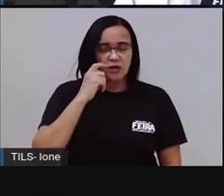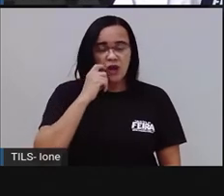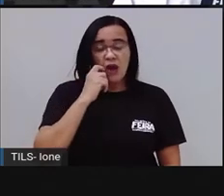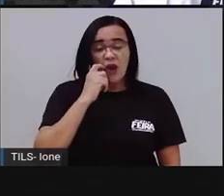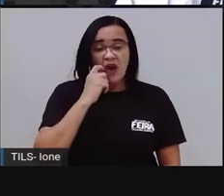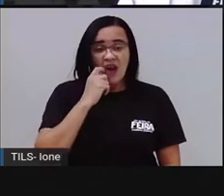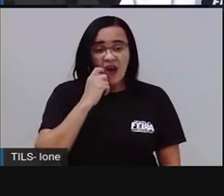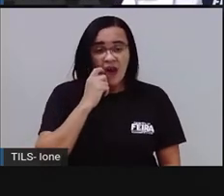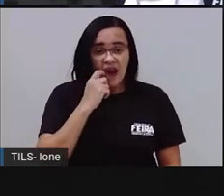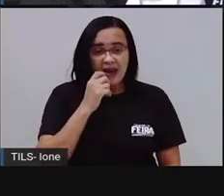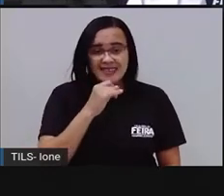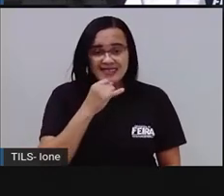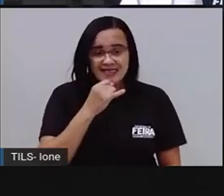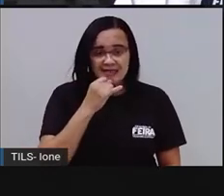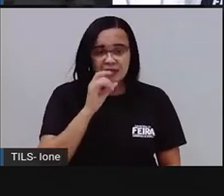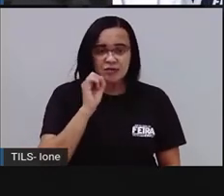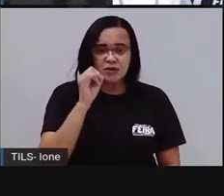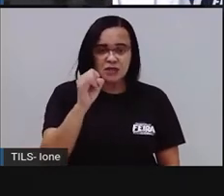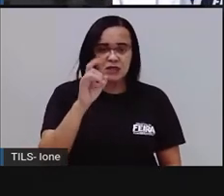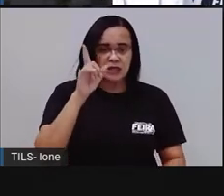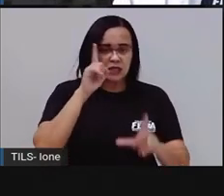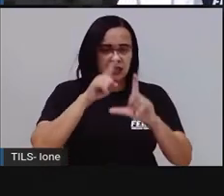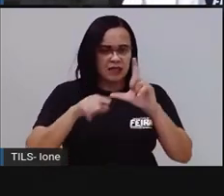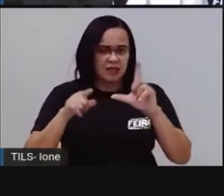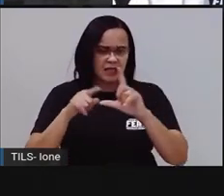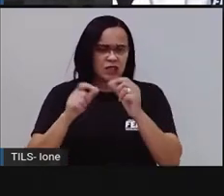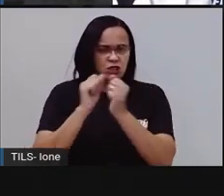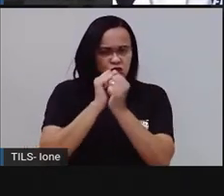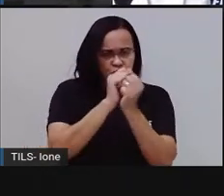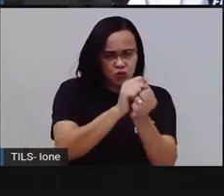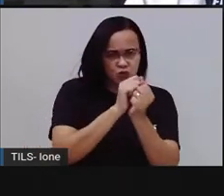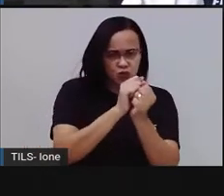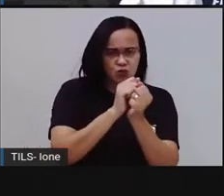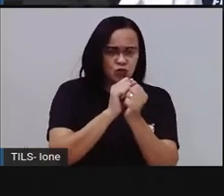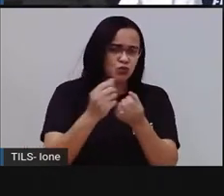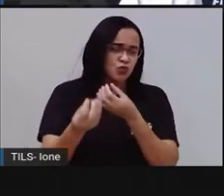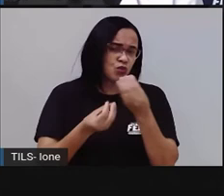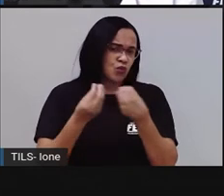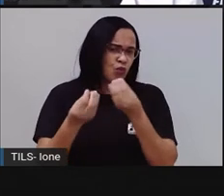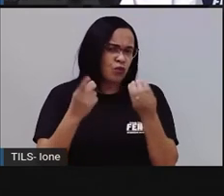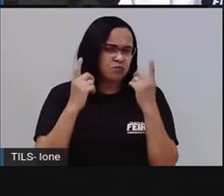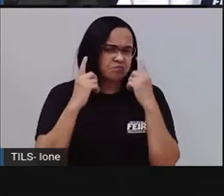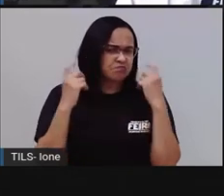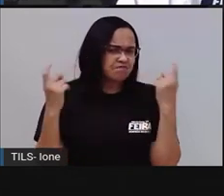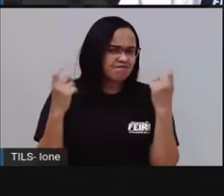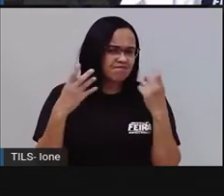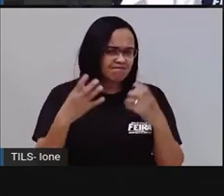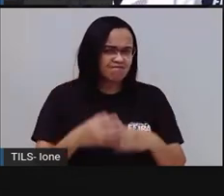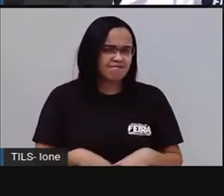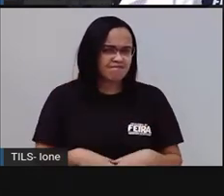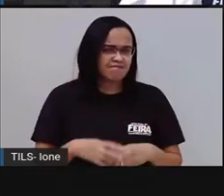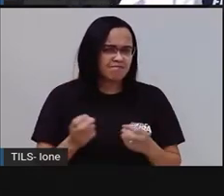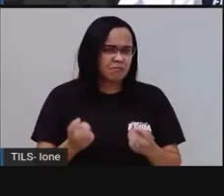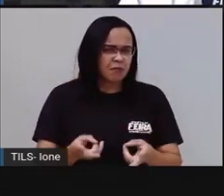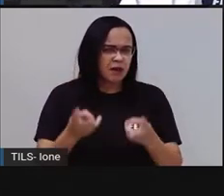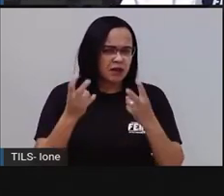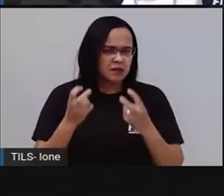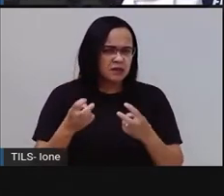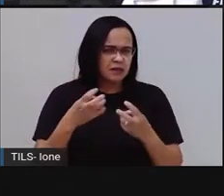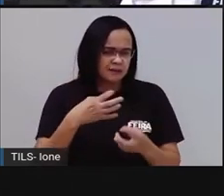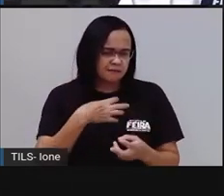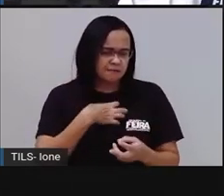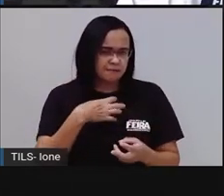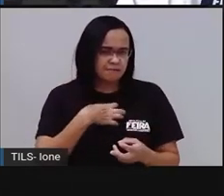algumas letrinhas. No caso aí, no caso de dinheiro, ele tem um som, e no caso de Davi, ele tem